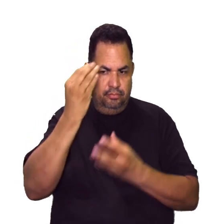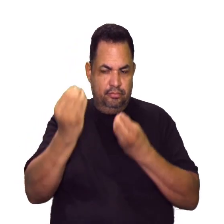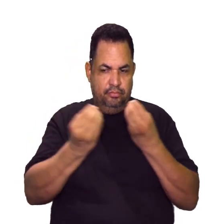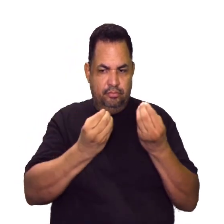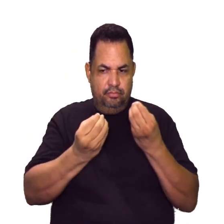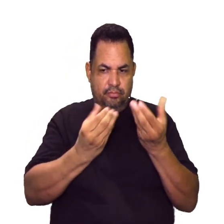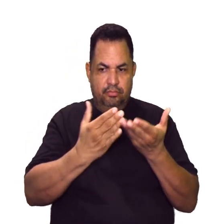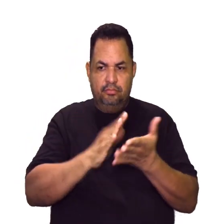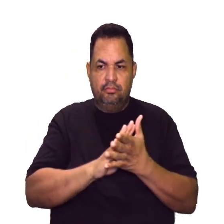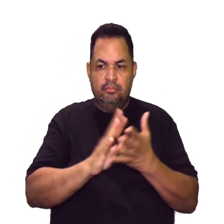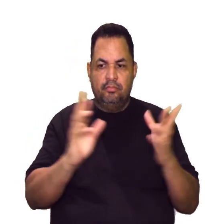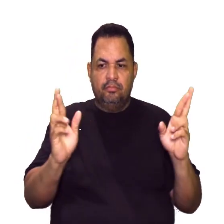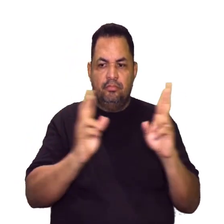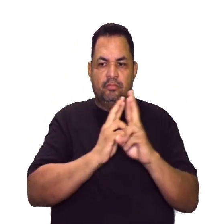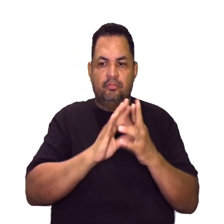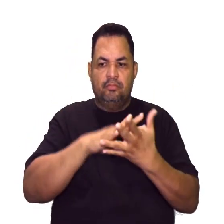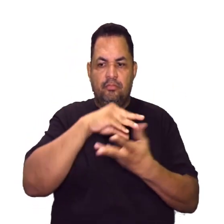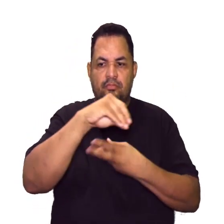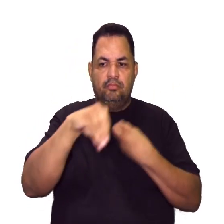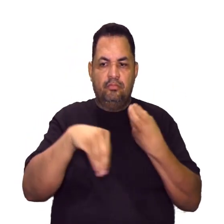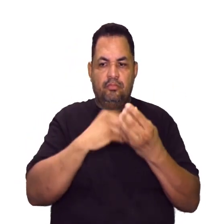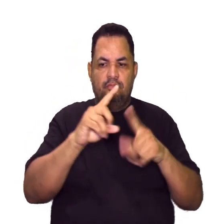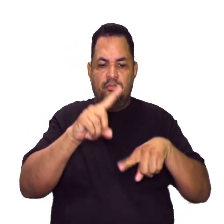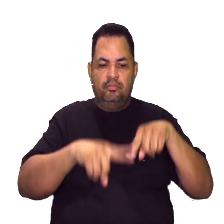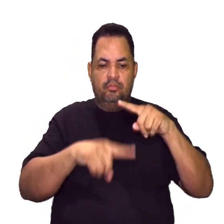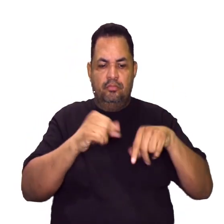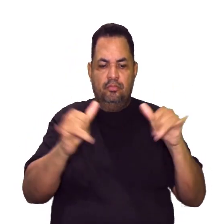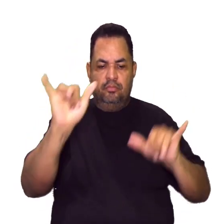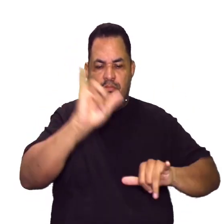mesmo de um elemento químico ou de elementos químicos diferentes,